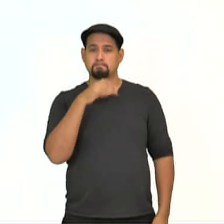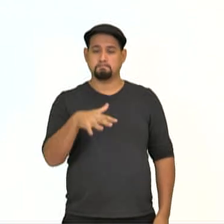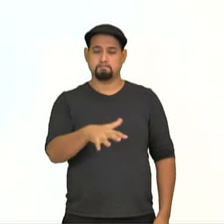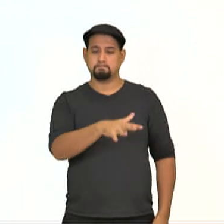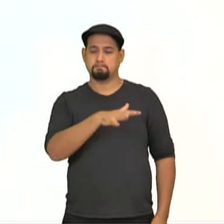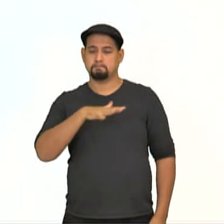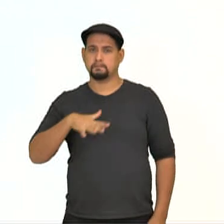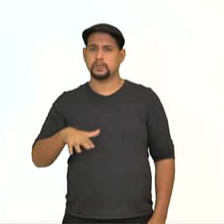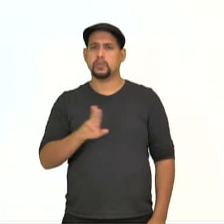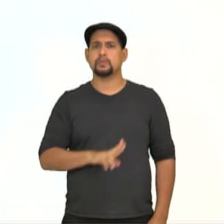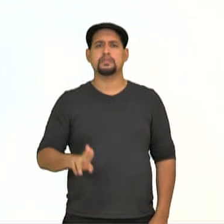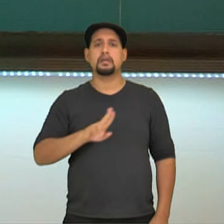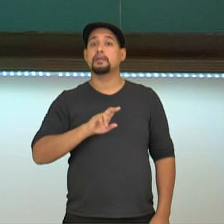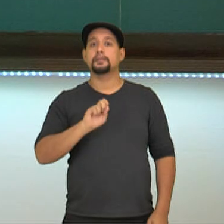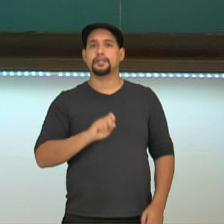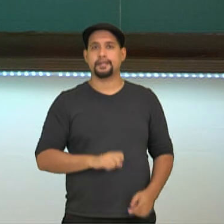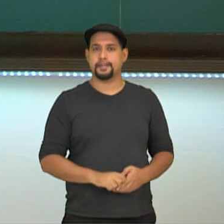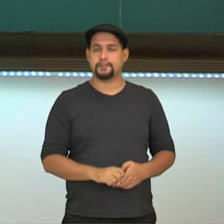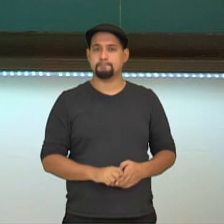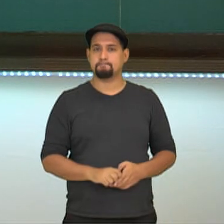para construir elementos chamado